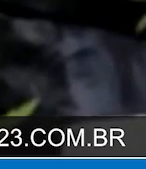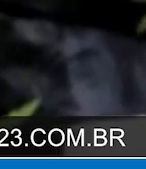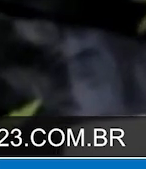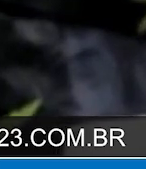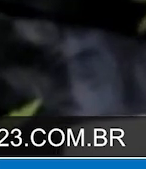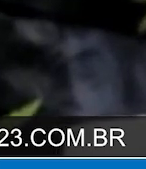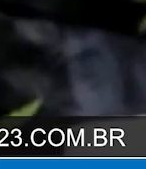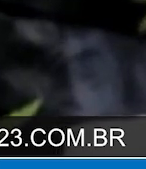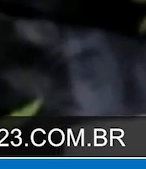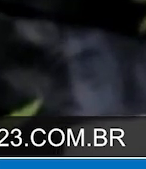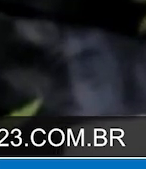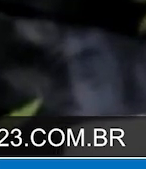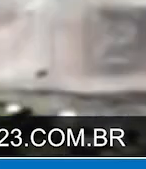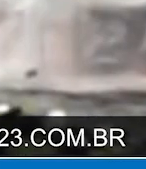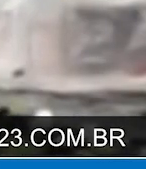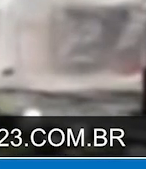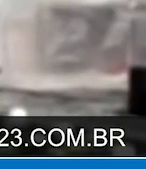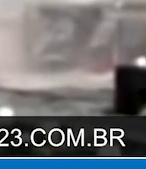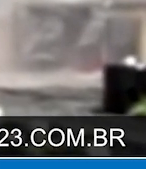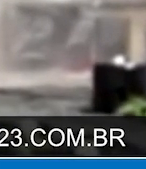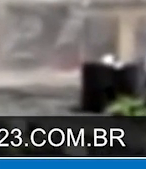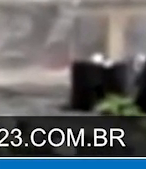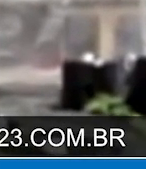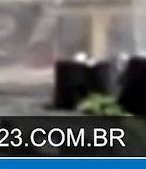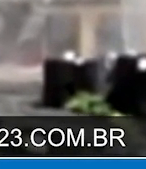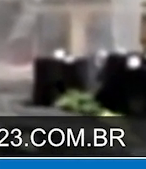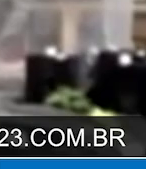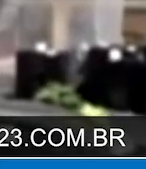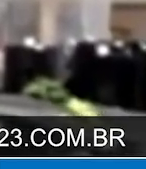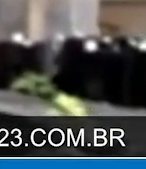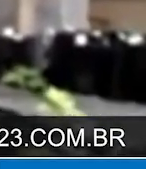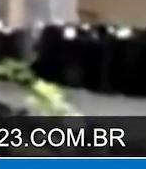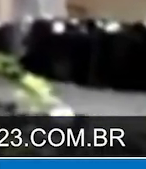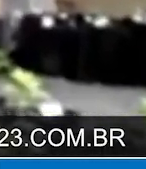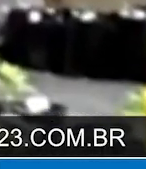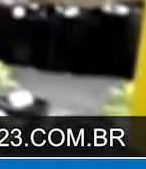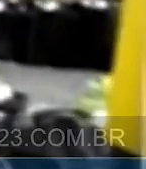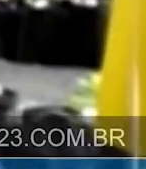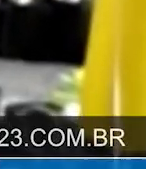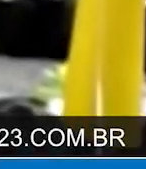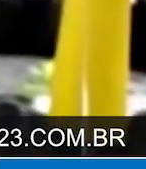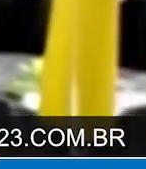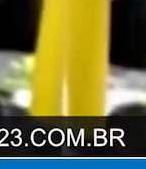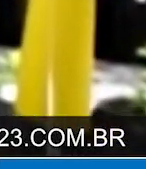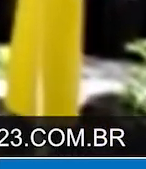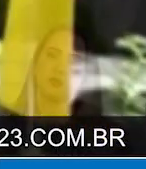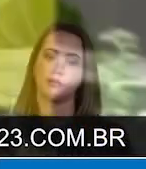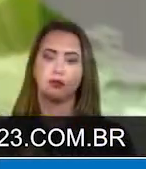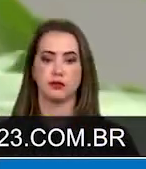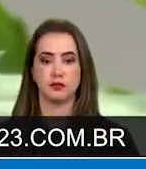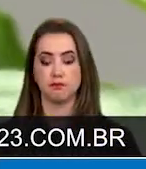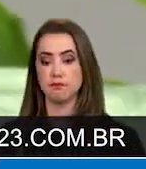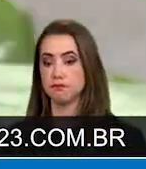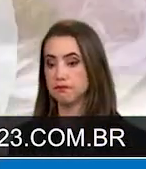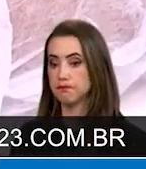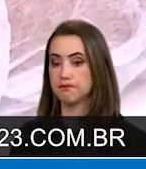seja efetivado. E agora nós vamos ver o porquê que essa decisão é importante. Veja só. É